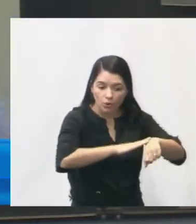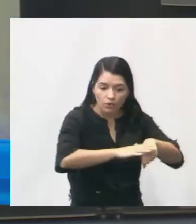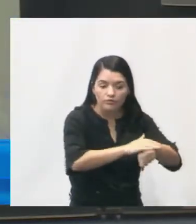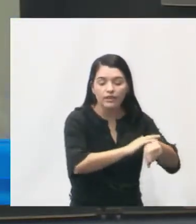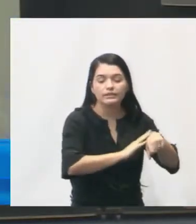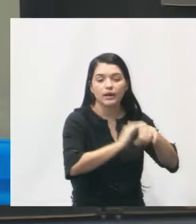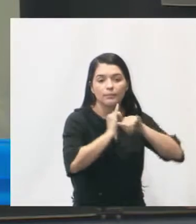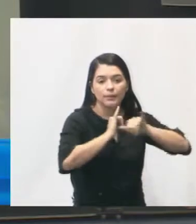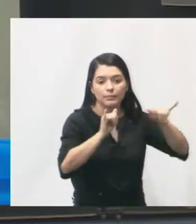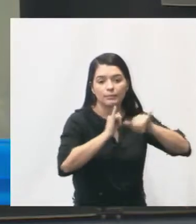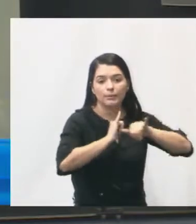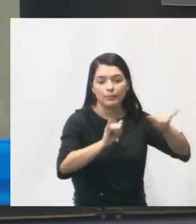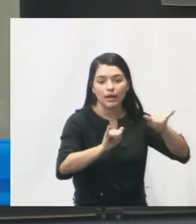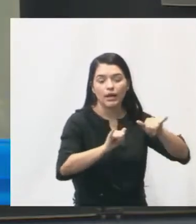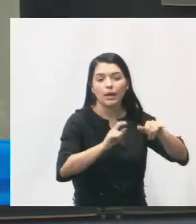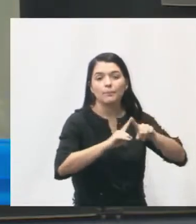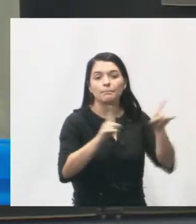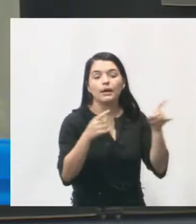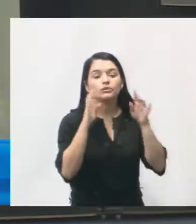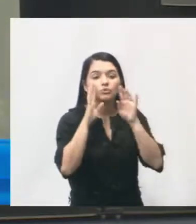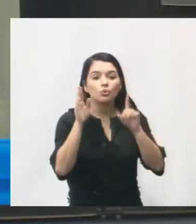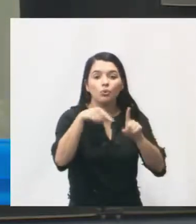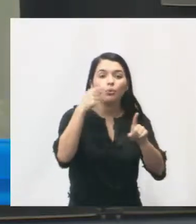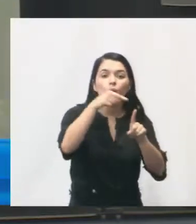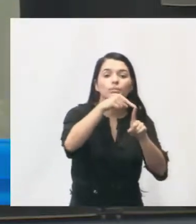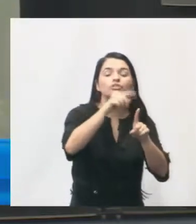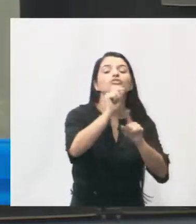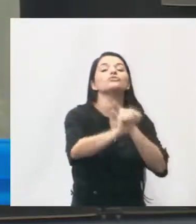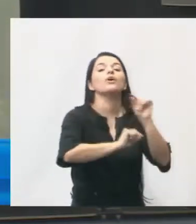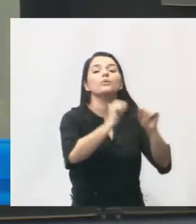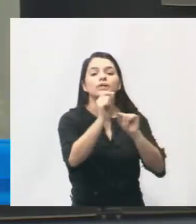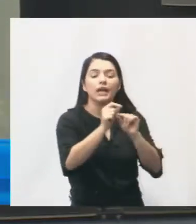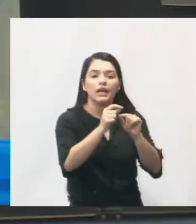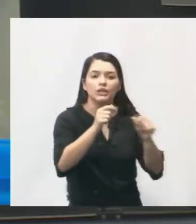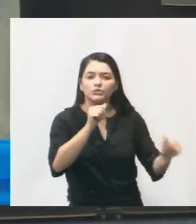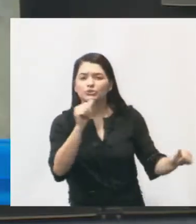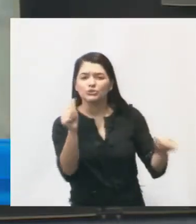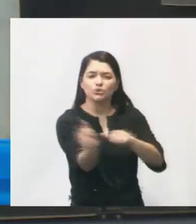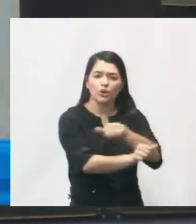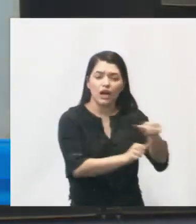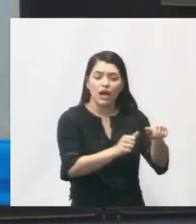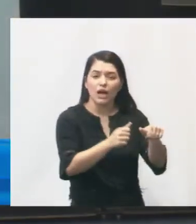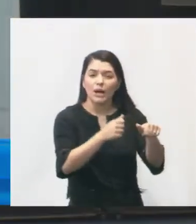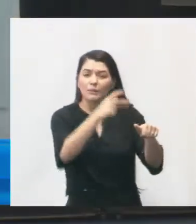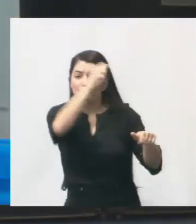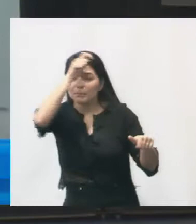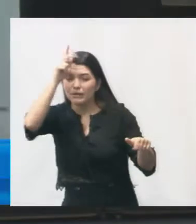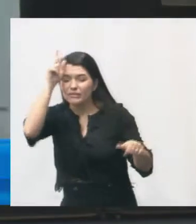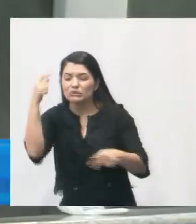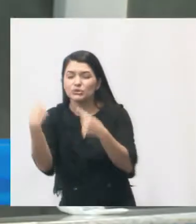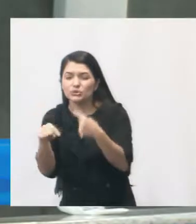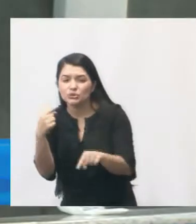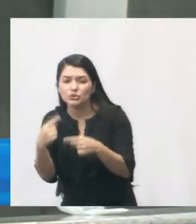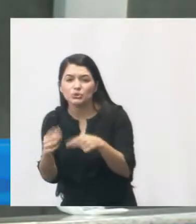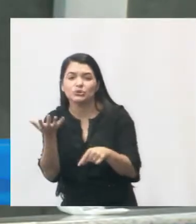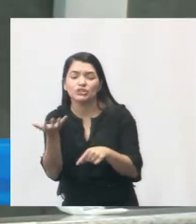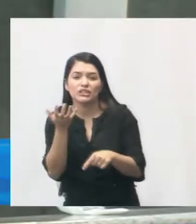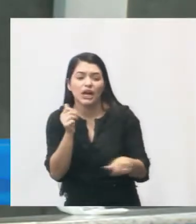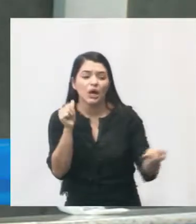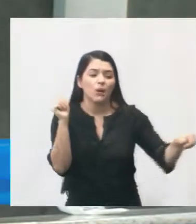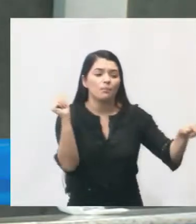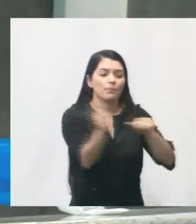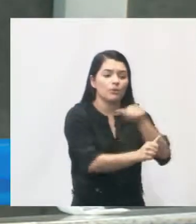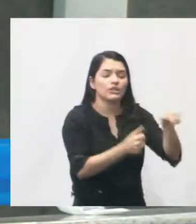inverter a lógica daquilo que a prefeitura tem feito na cidade de Vitória. A prefeitura debate, quer alterar o modo de